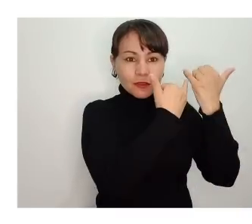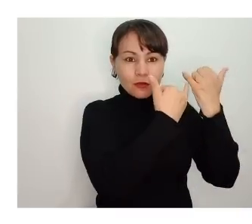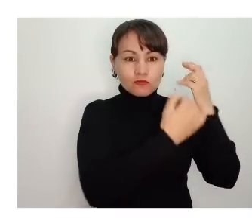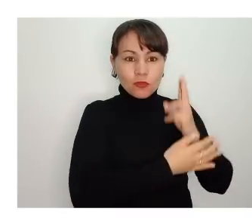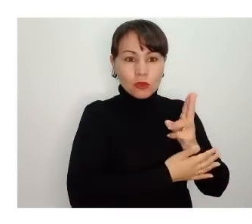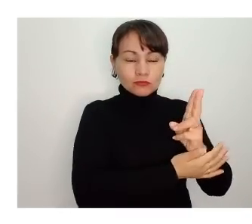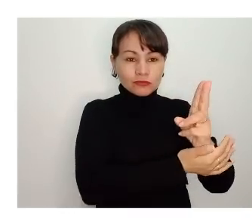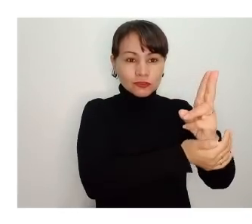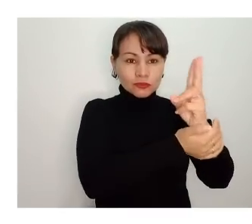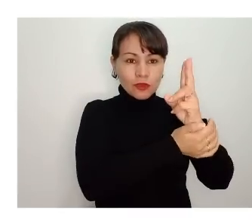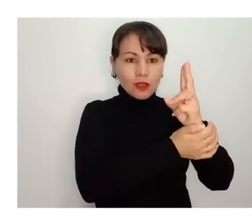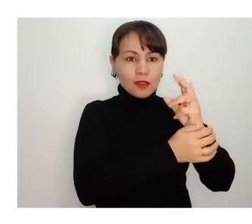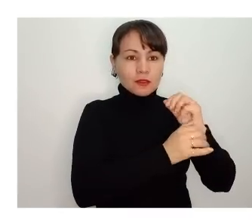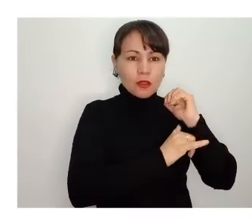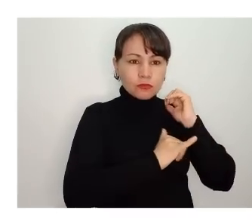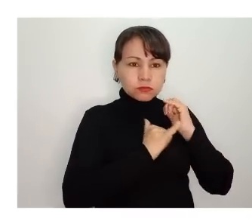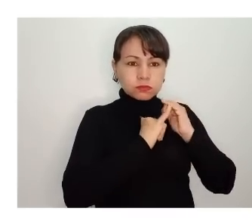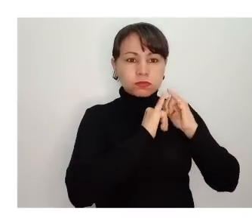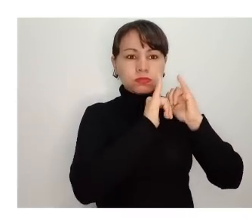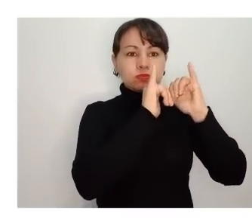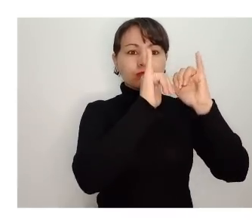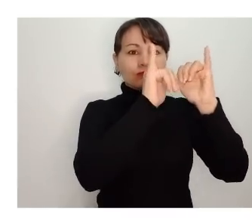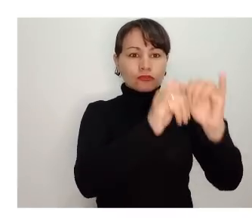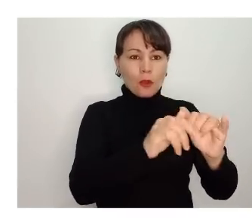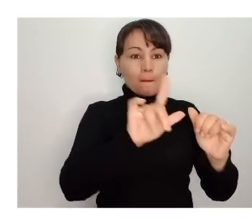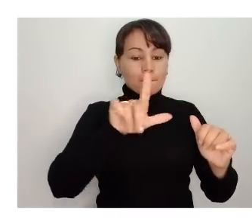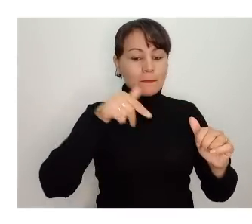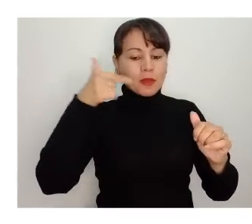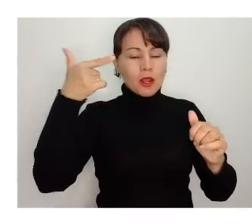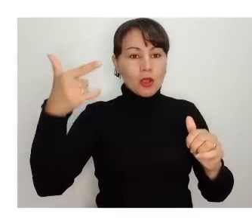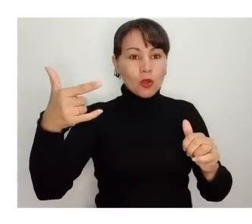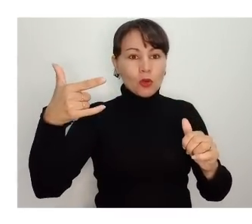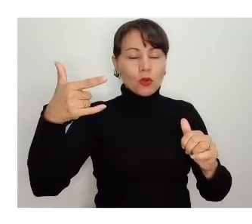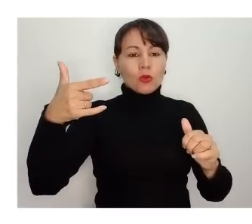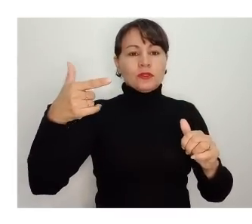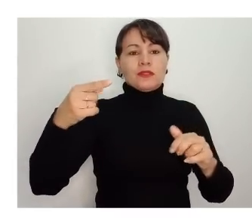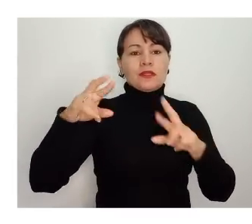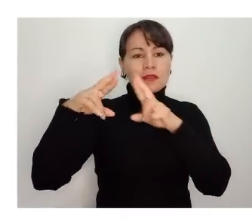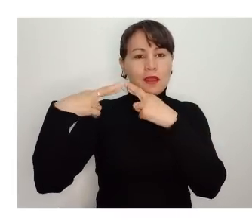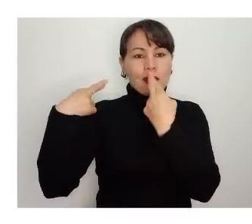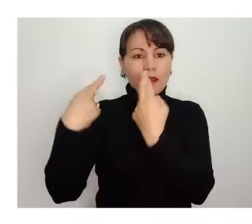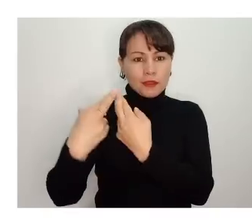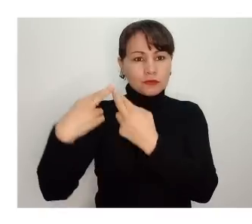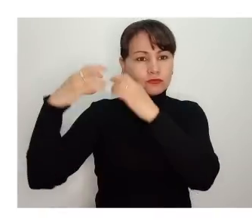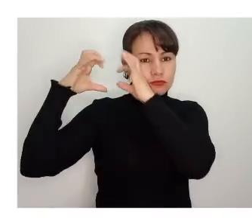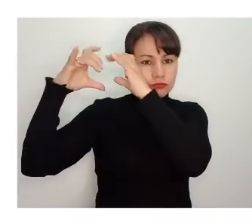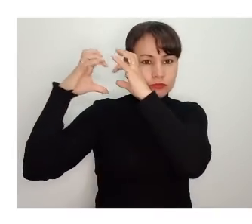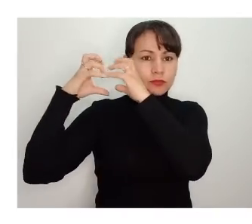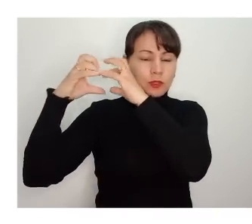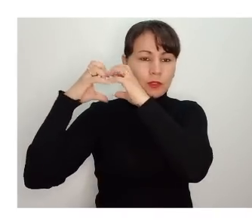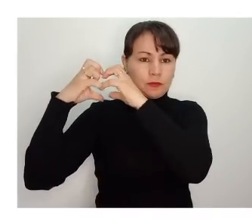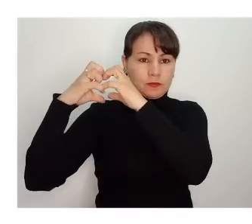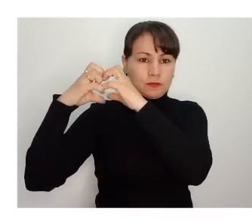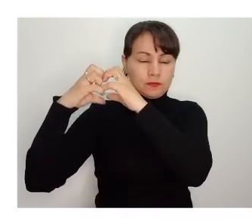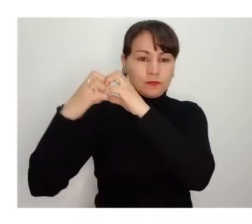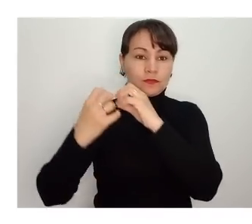essa informação continuar sendo passada para outros circuitos, para outras redes